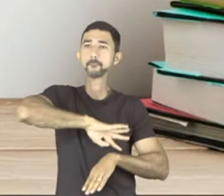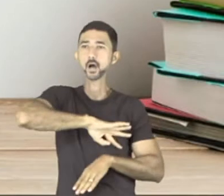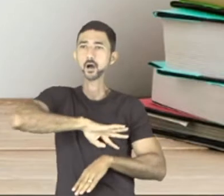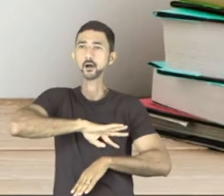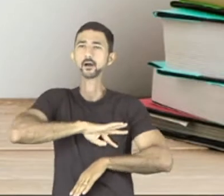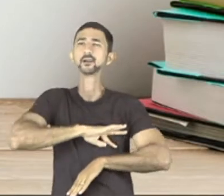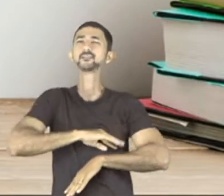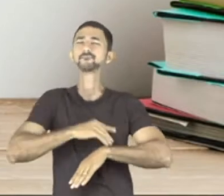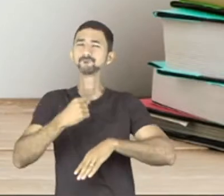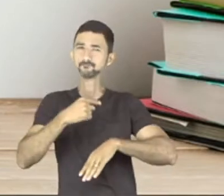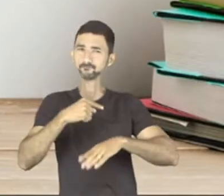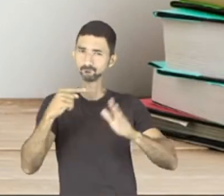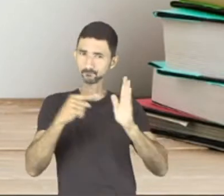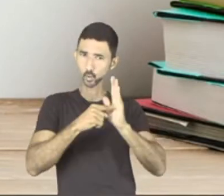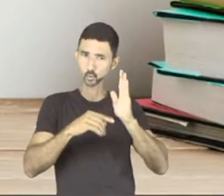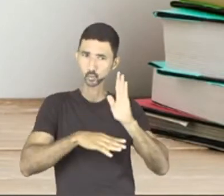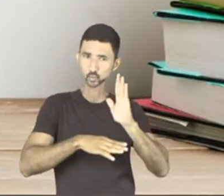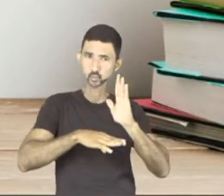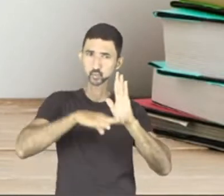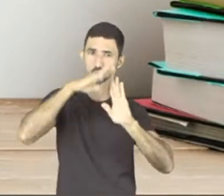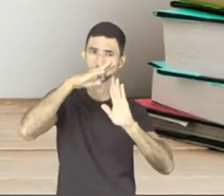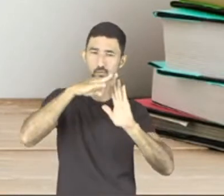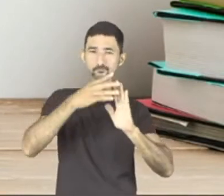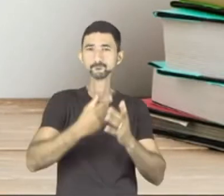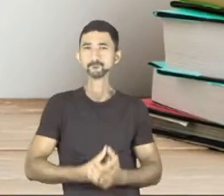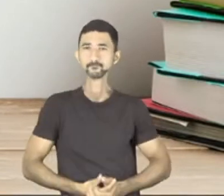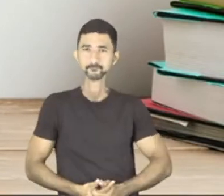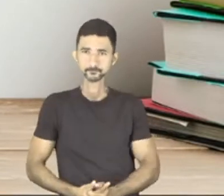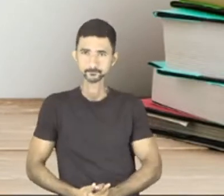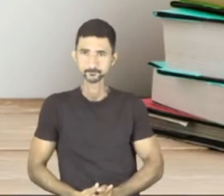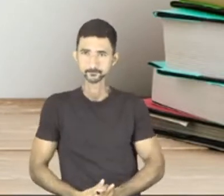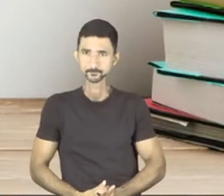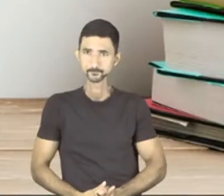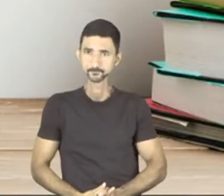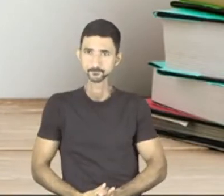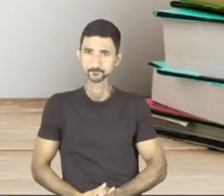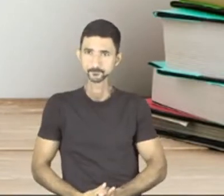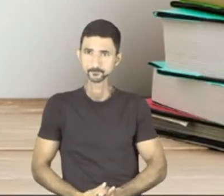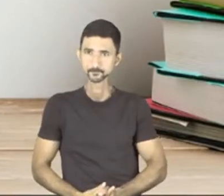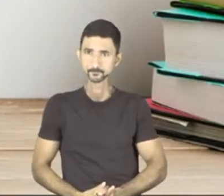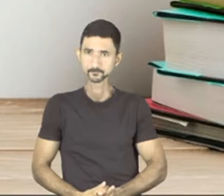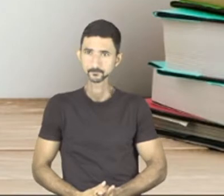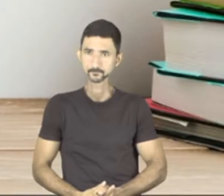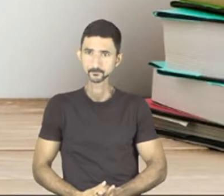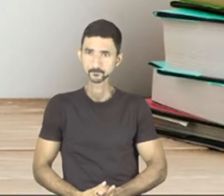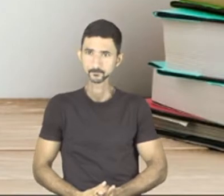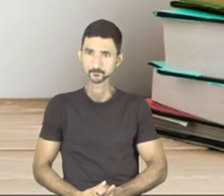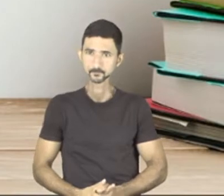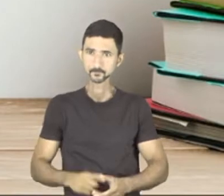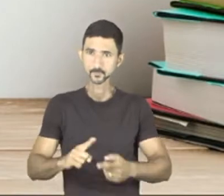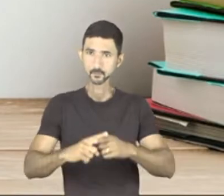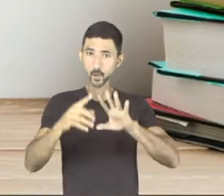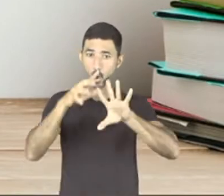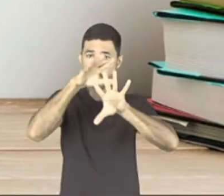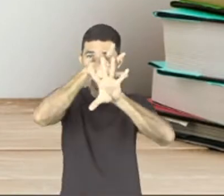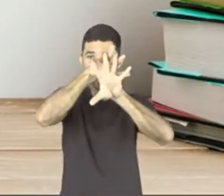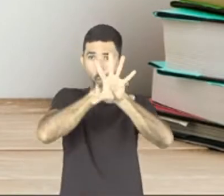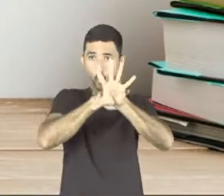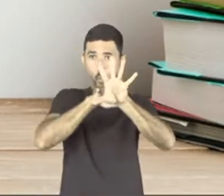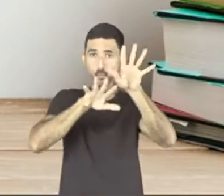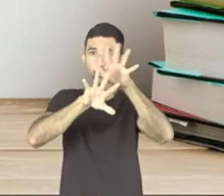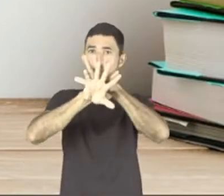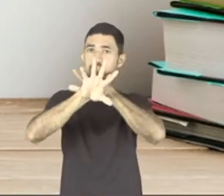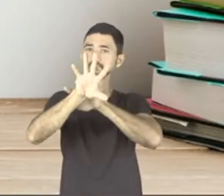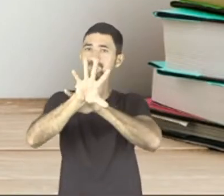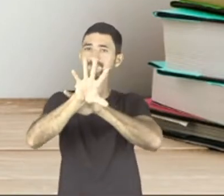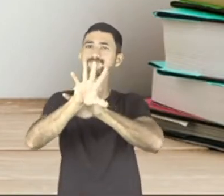marcada. Reparem também que os lutadores utilizam luvas. Por que